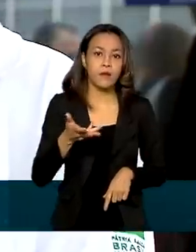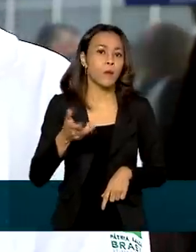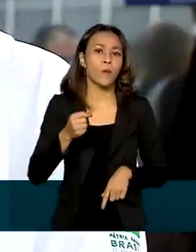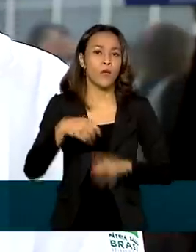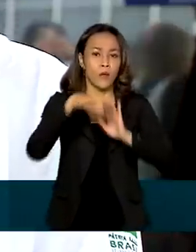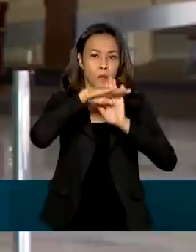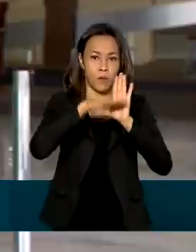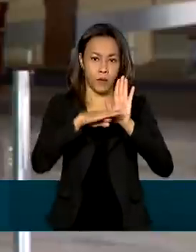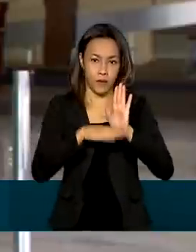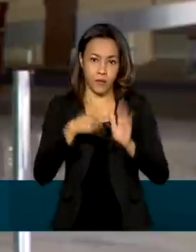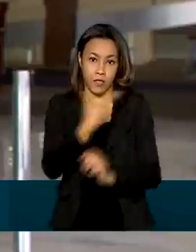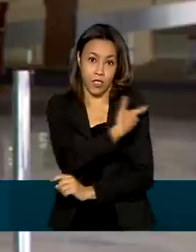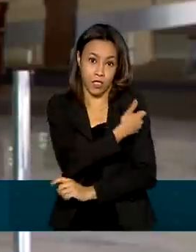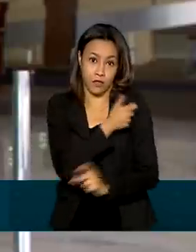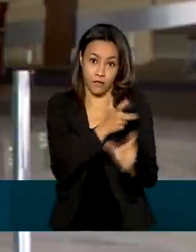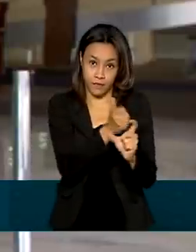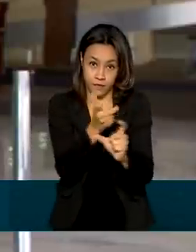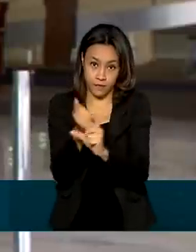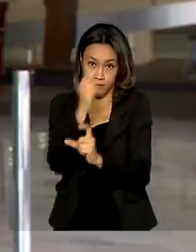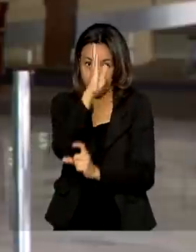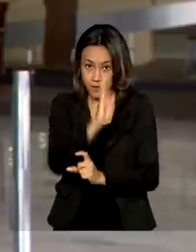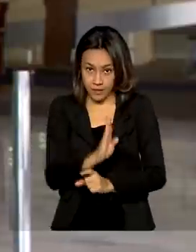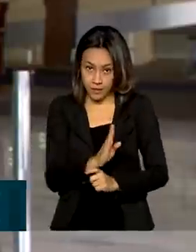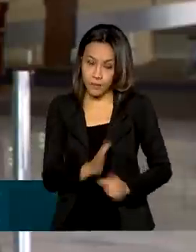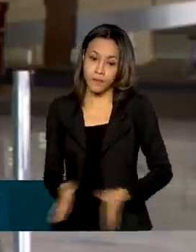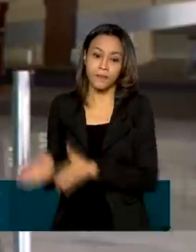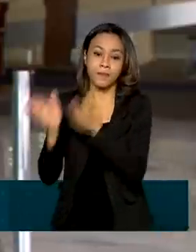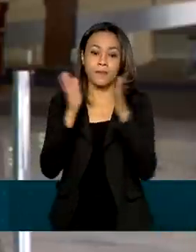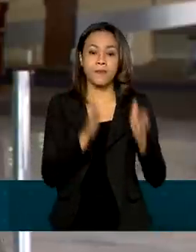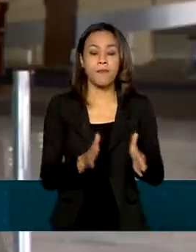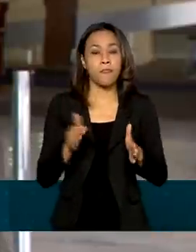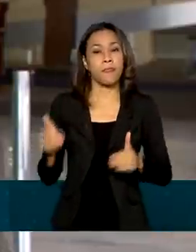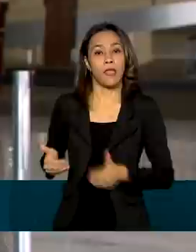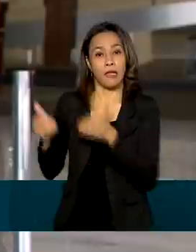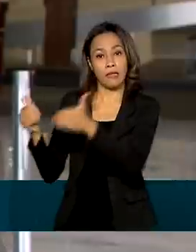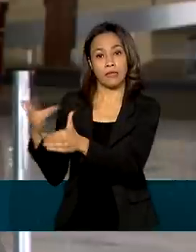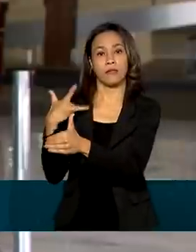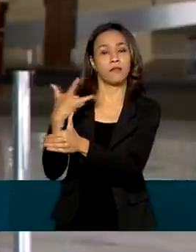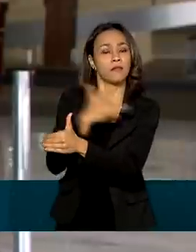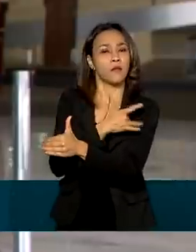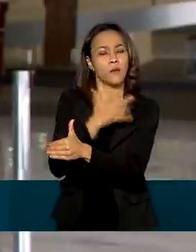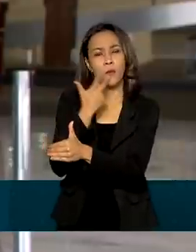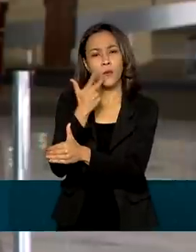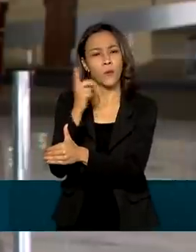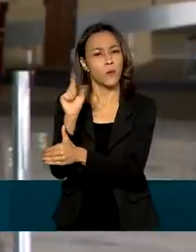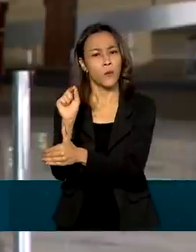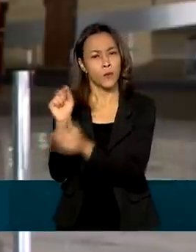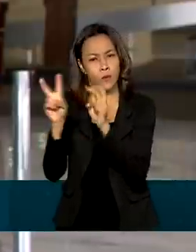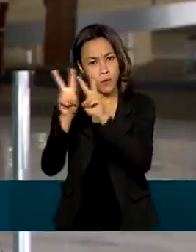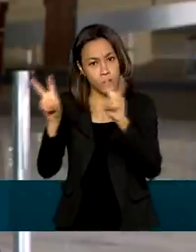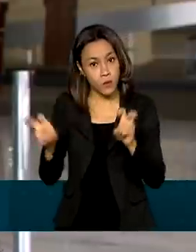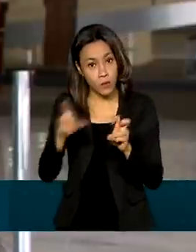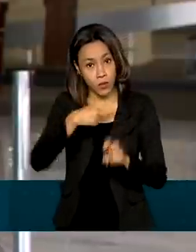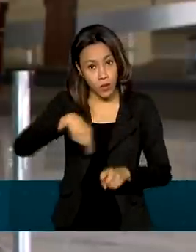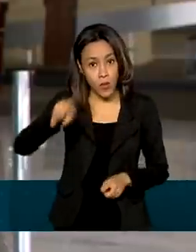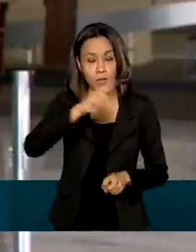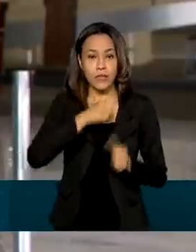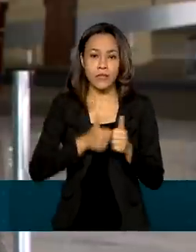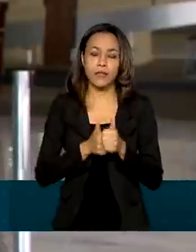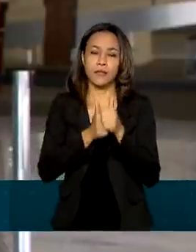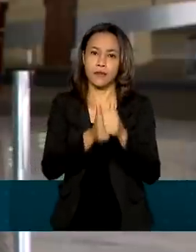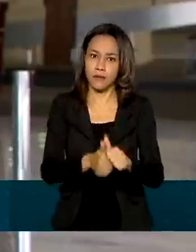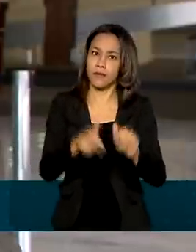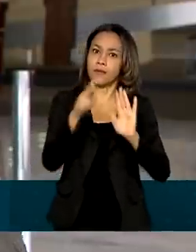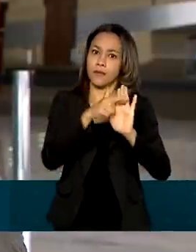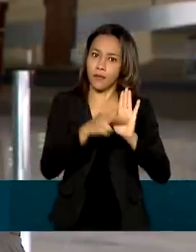de vacinação. E olha, Renata, o Ministério da Saúde voltou a ressaltar a importância da gente seguir aqueles cuidados básicos